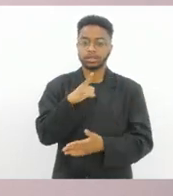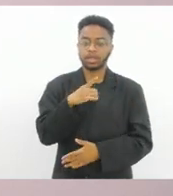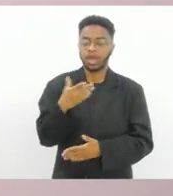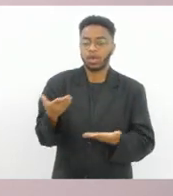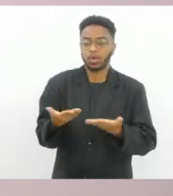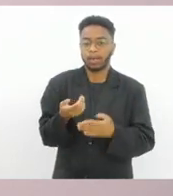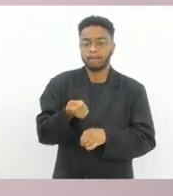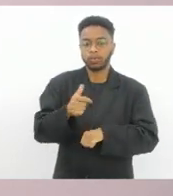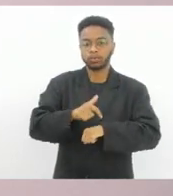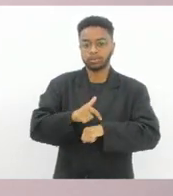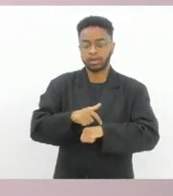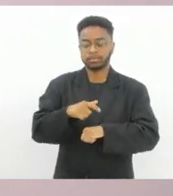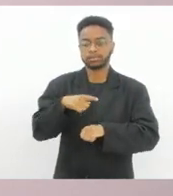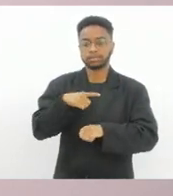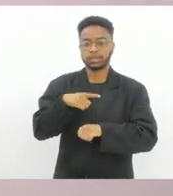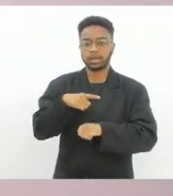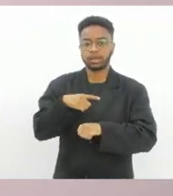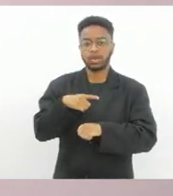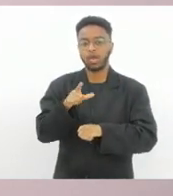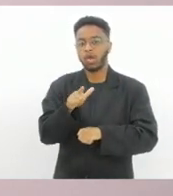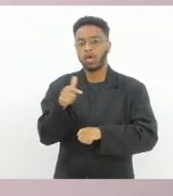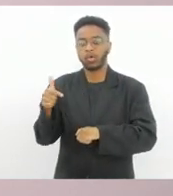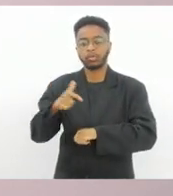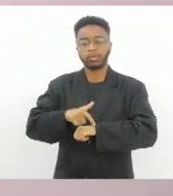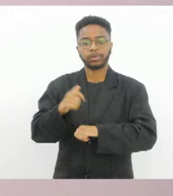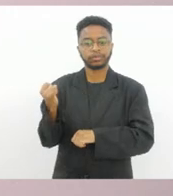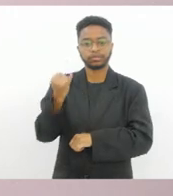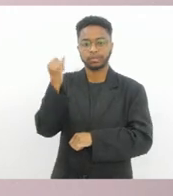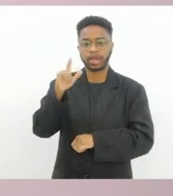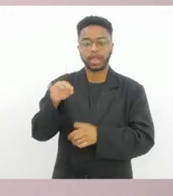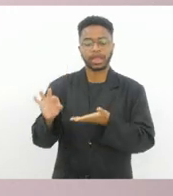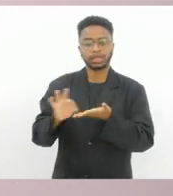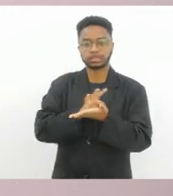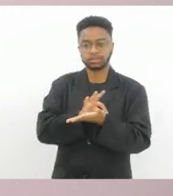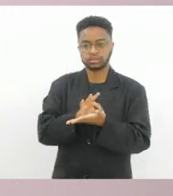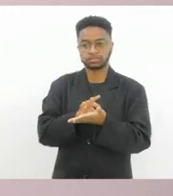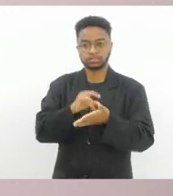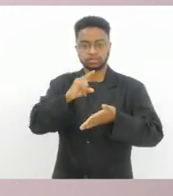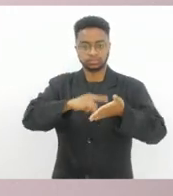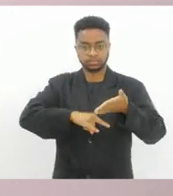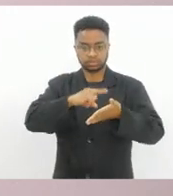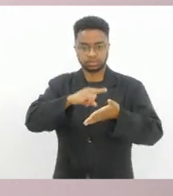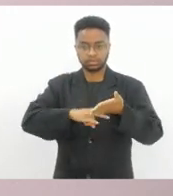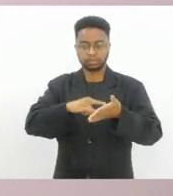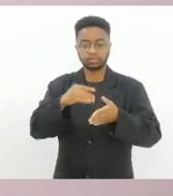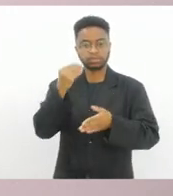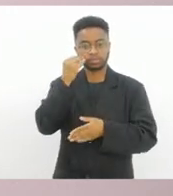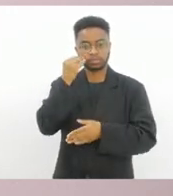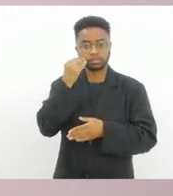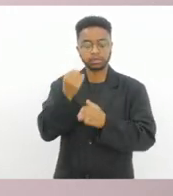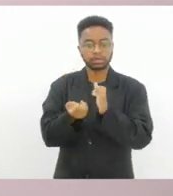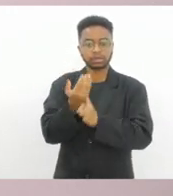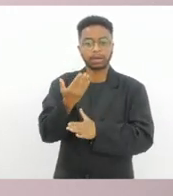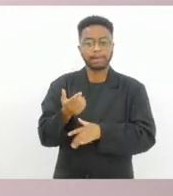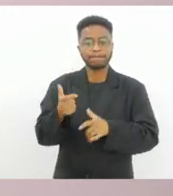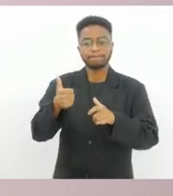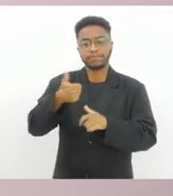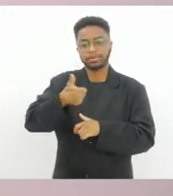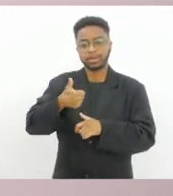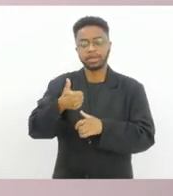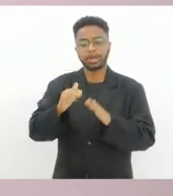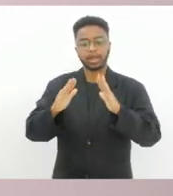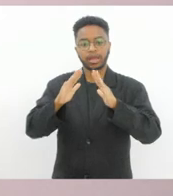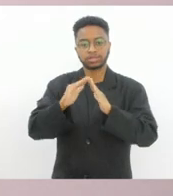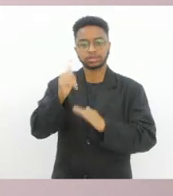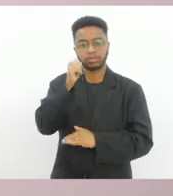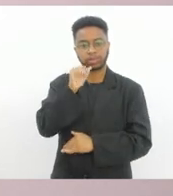recentemente mais um passo fundamental, que foi o da assinatura da cessão do termo do terreno para a primeira implementação da Casa da Mulher